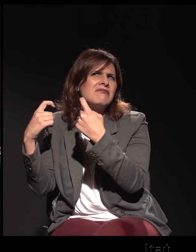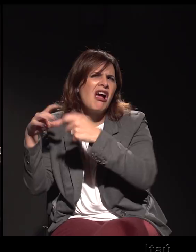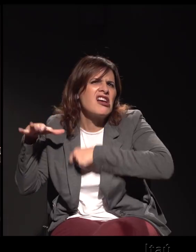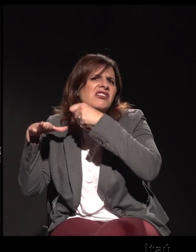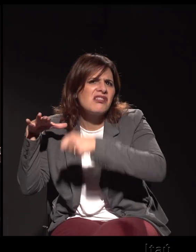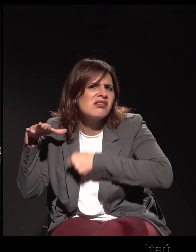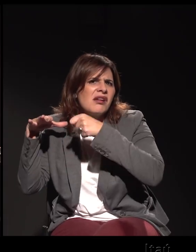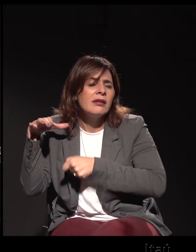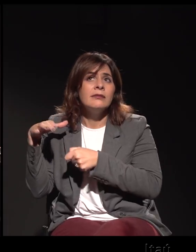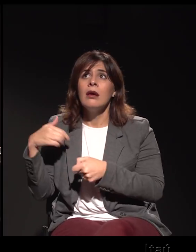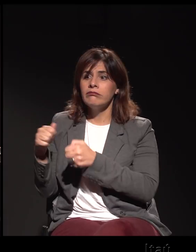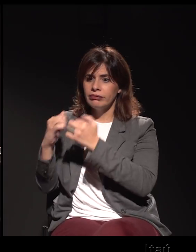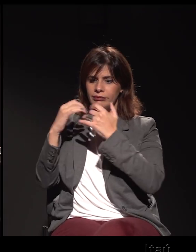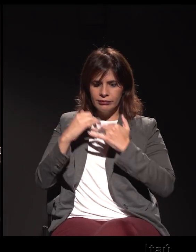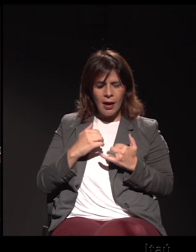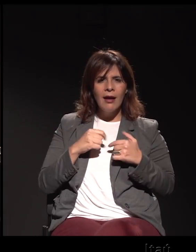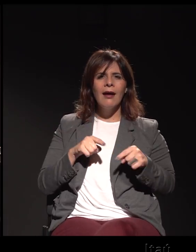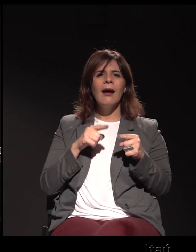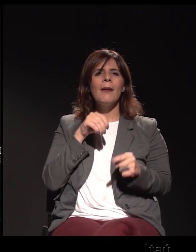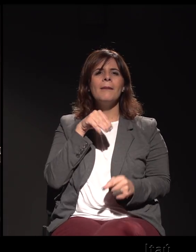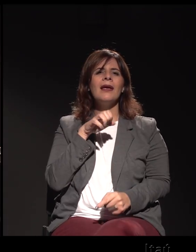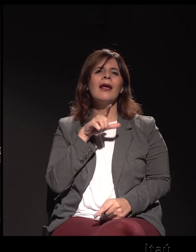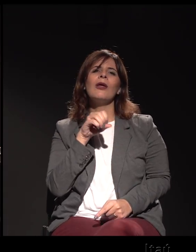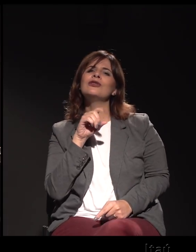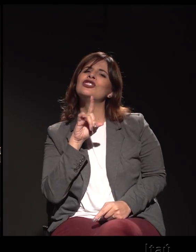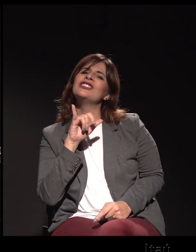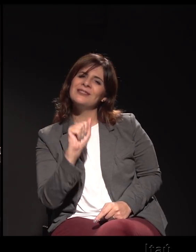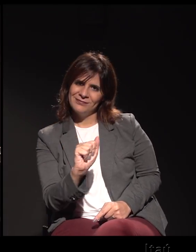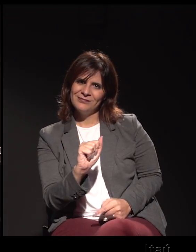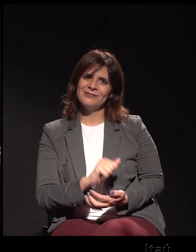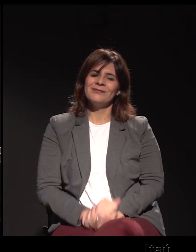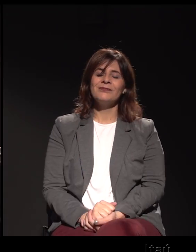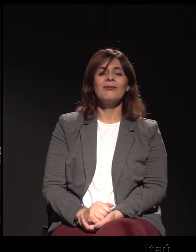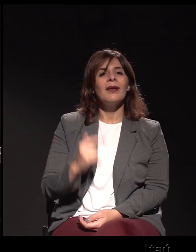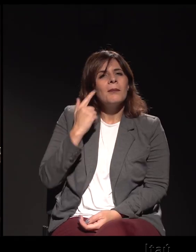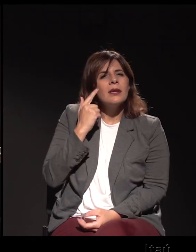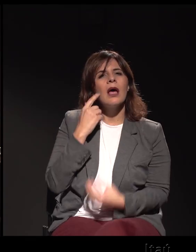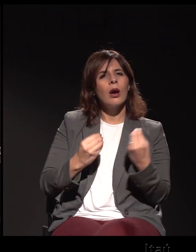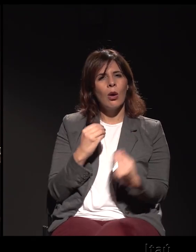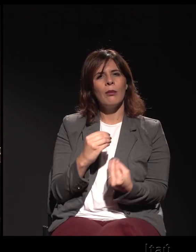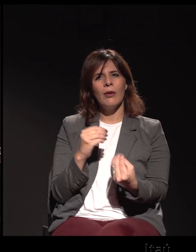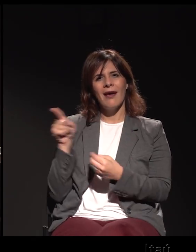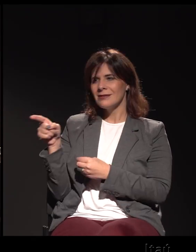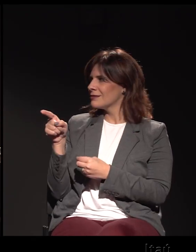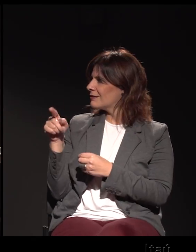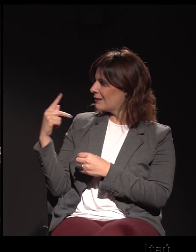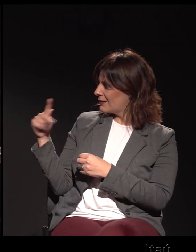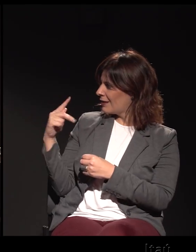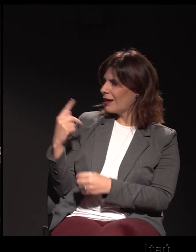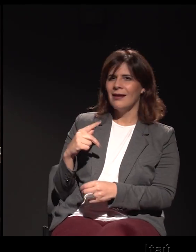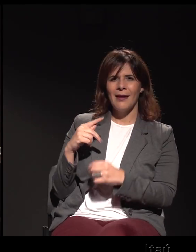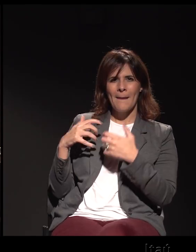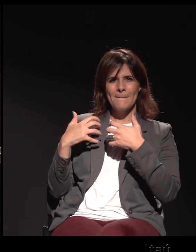pouco... a máquina sonora do Grivo e ver o que acontece. Acho que essa máquina sonora ela fala